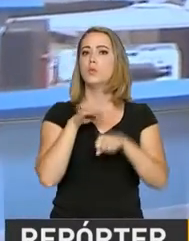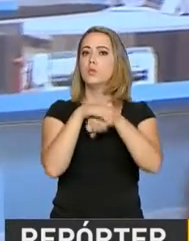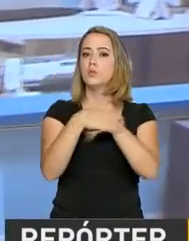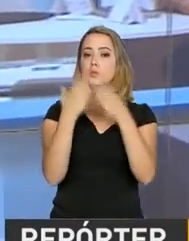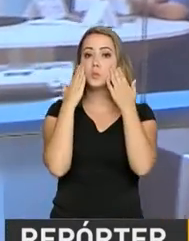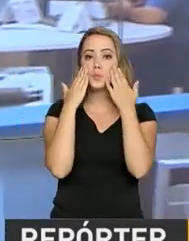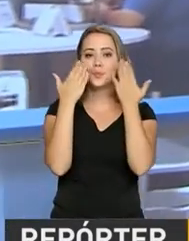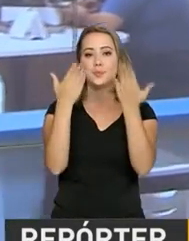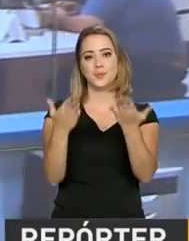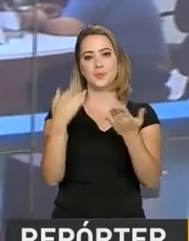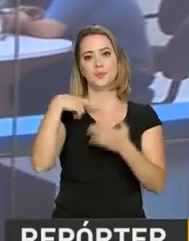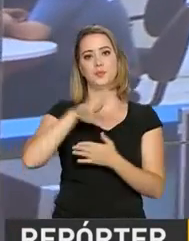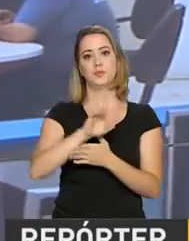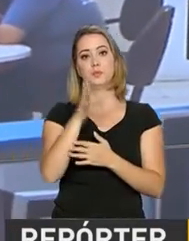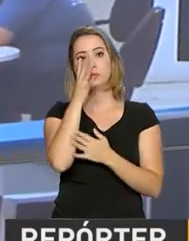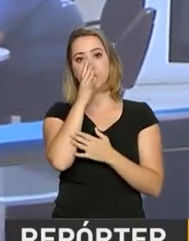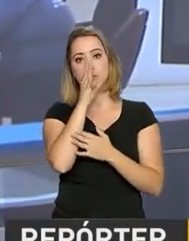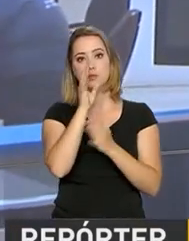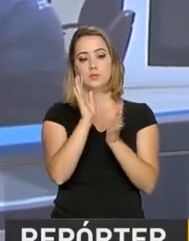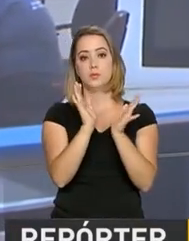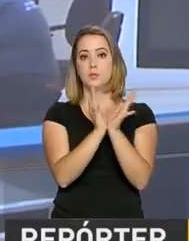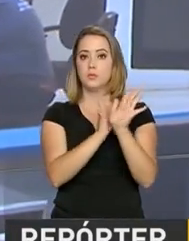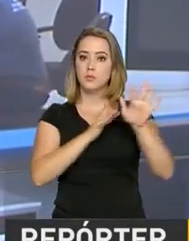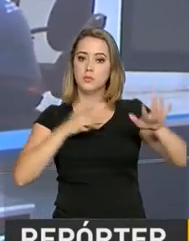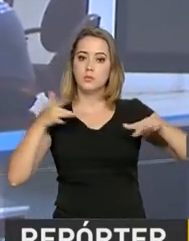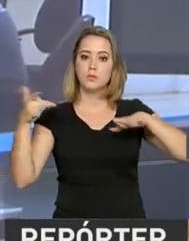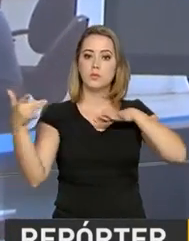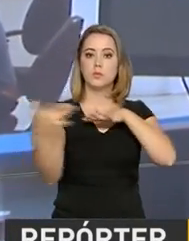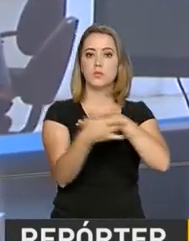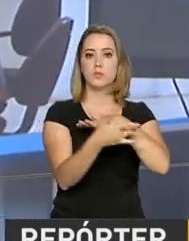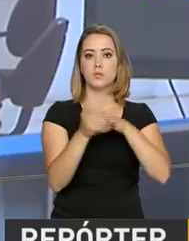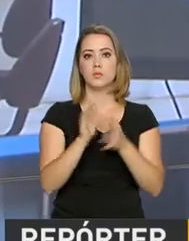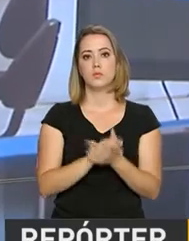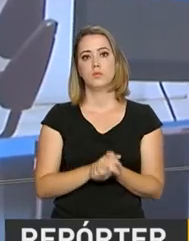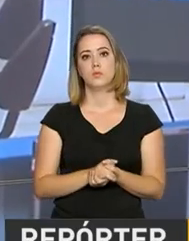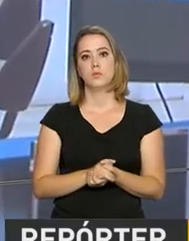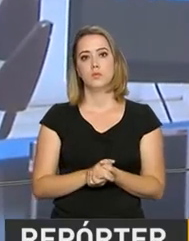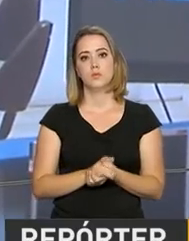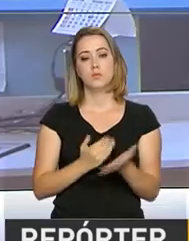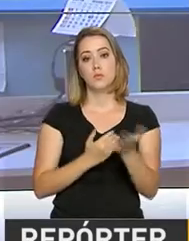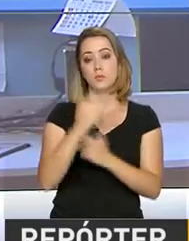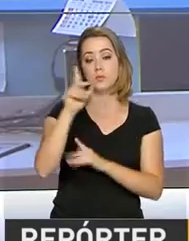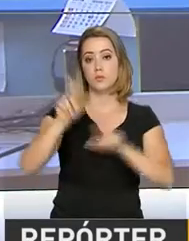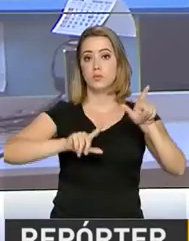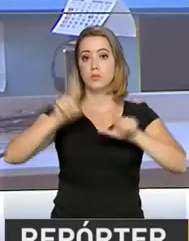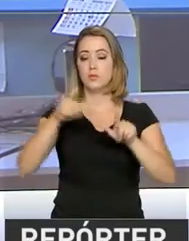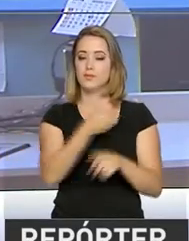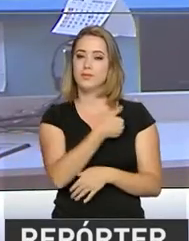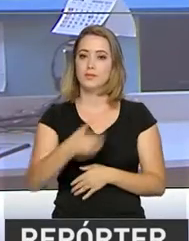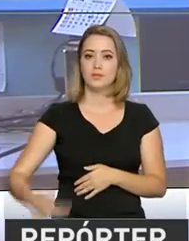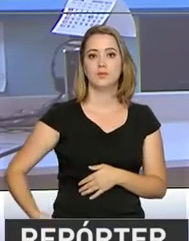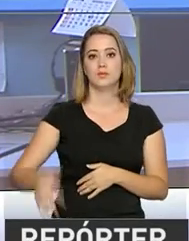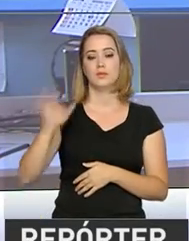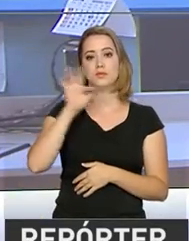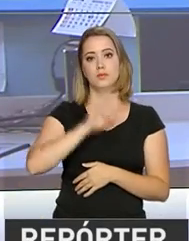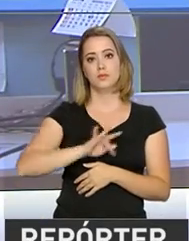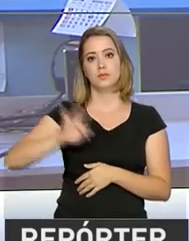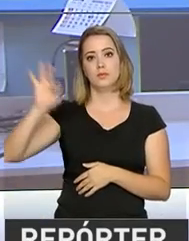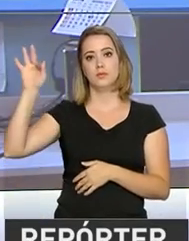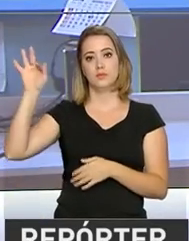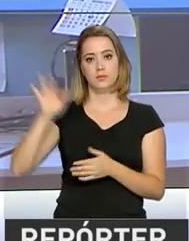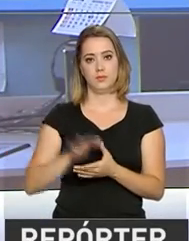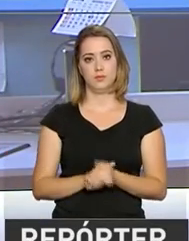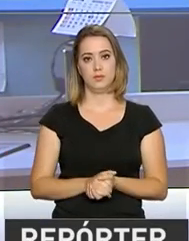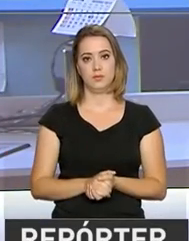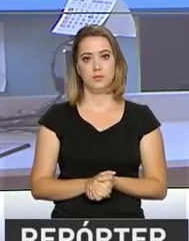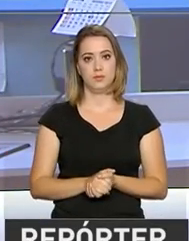próxima edição do repórter br acompanha as notícias também pelas nossas redes sociais continue com a gente na tv nbr a tv do governo